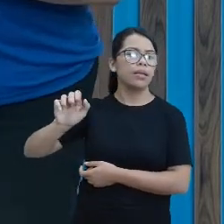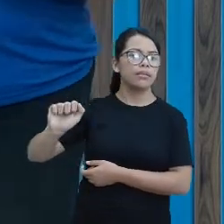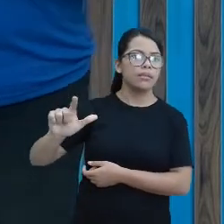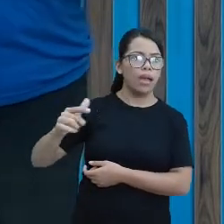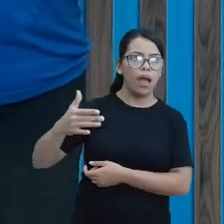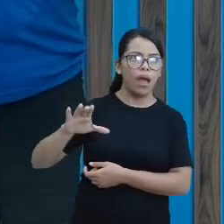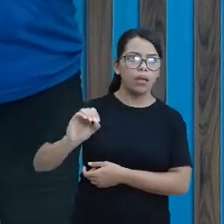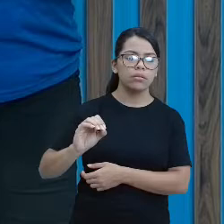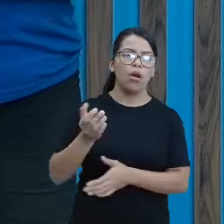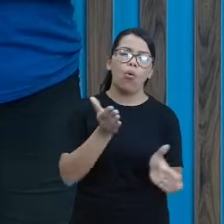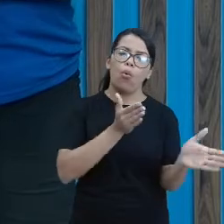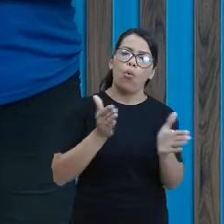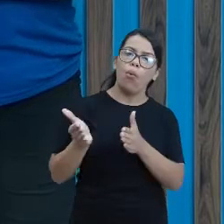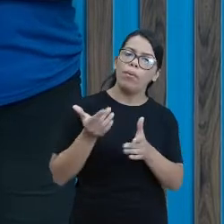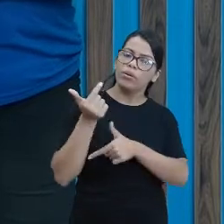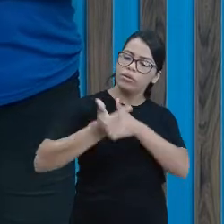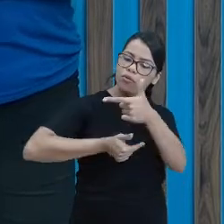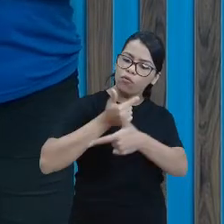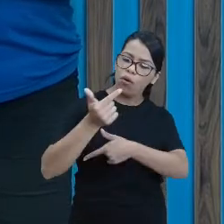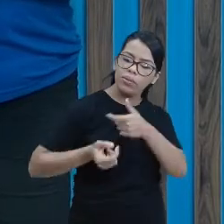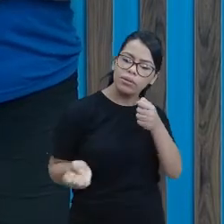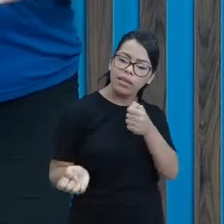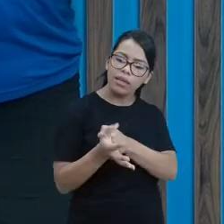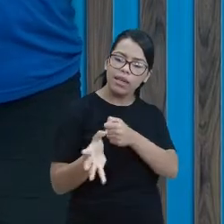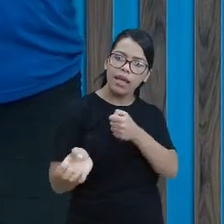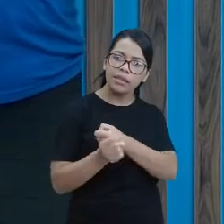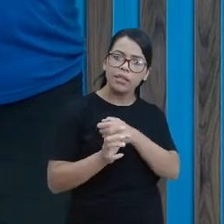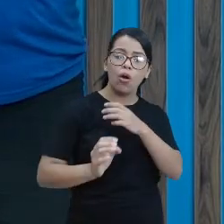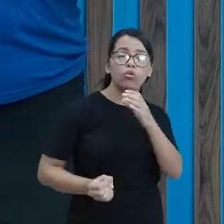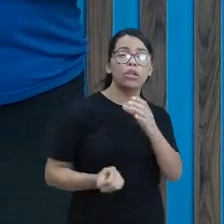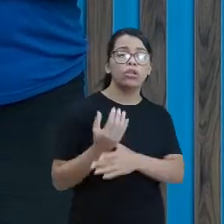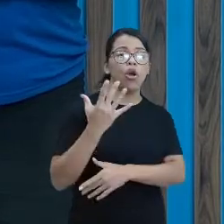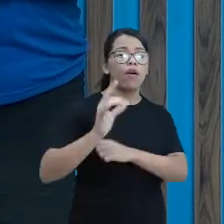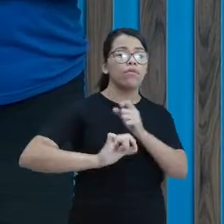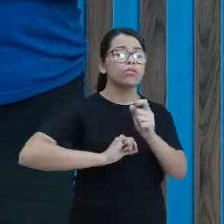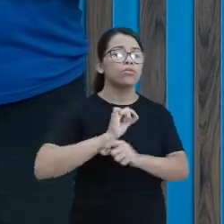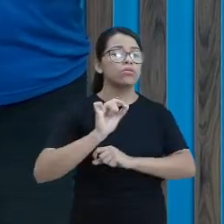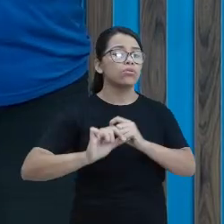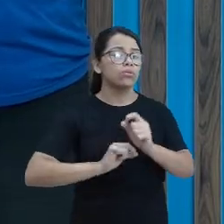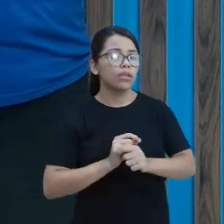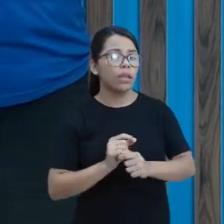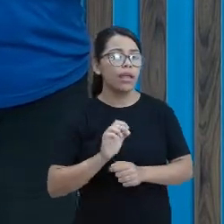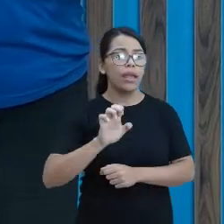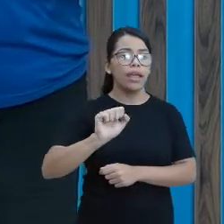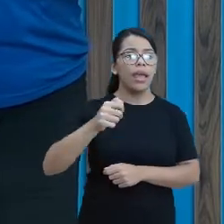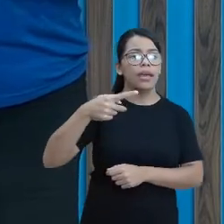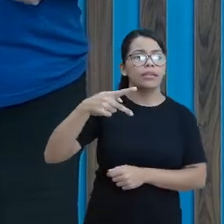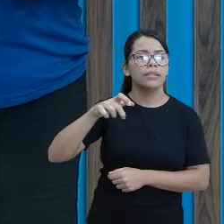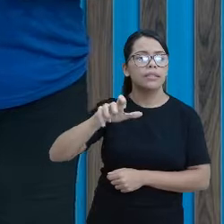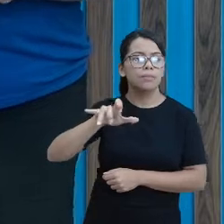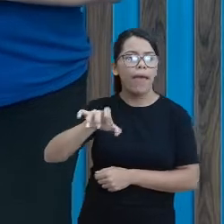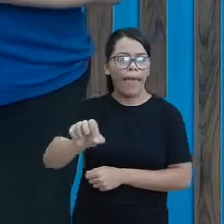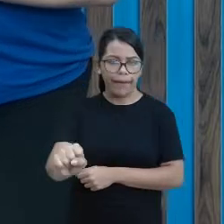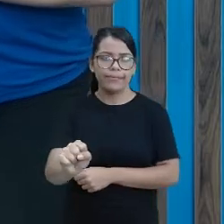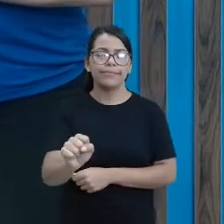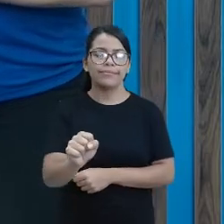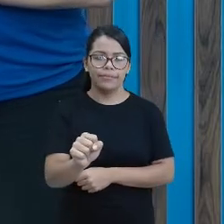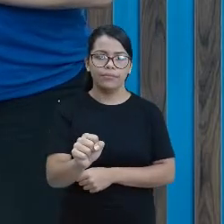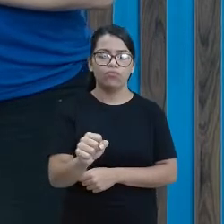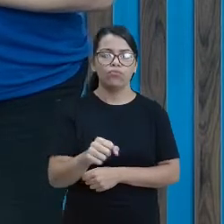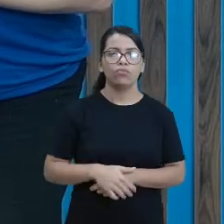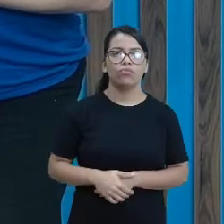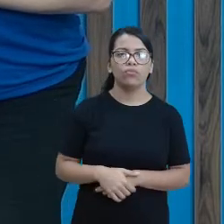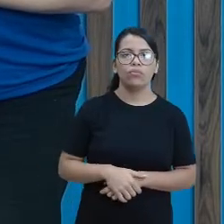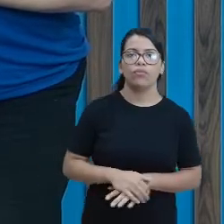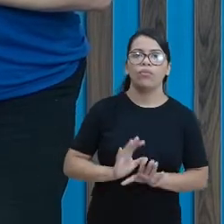processo de formação de novas espécies. E para ocorrer esse processo todo, é necessário